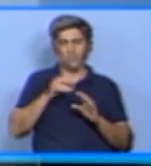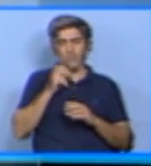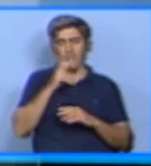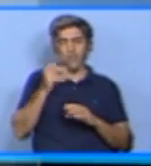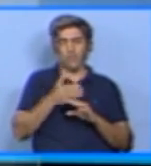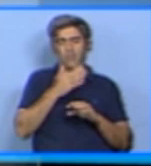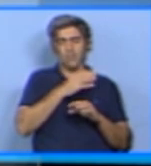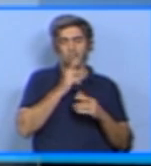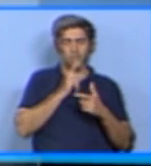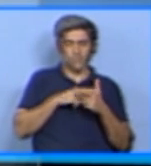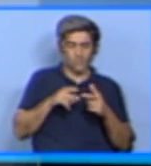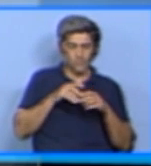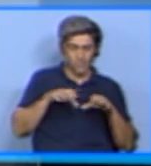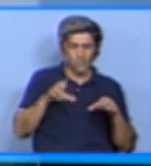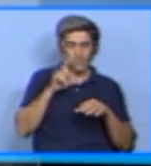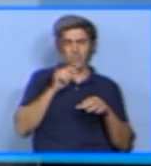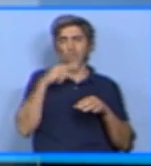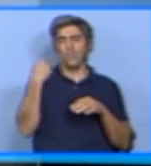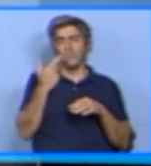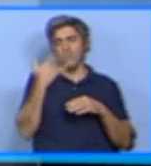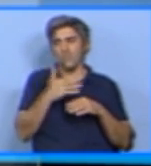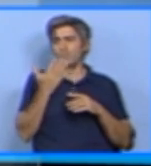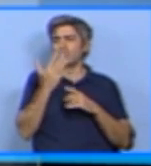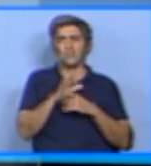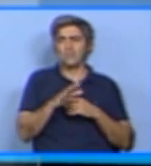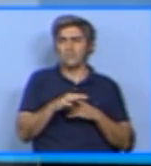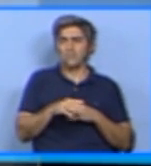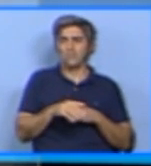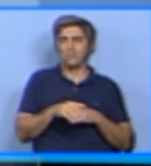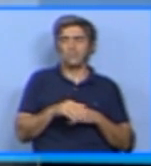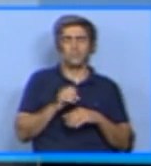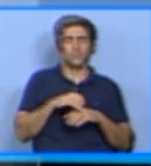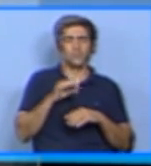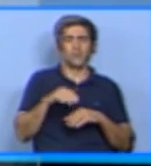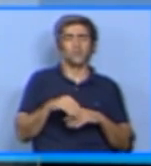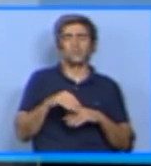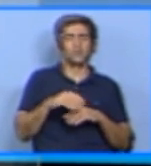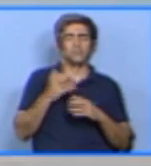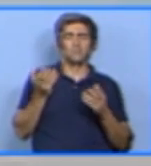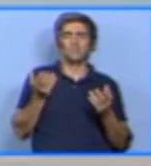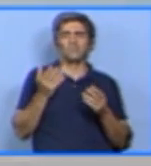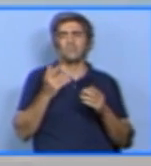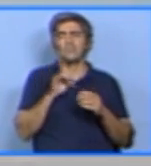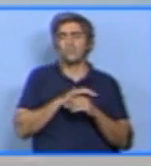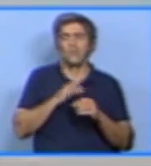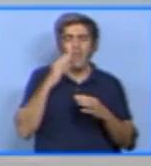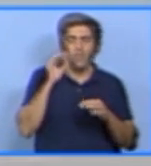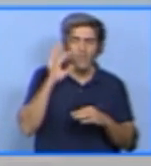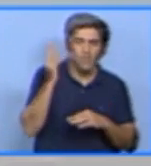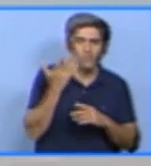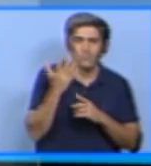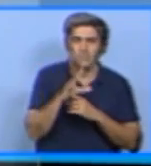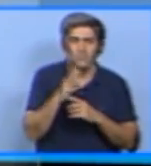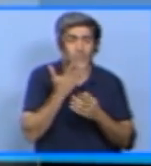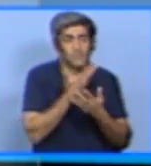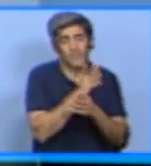divisão, mas há outro mal que vai acontecendo, por exemplo, por causa de tragédias naturais,